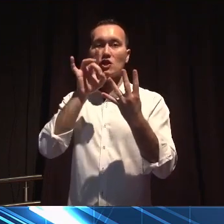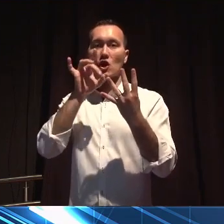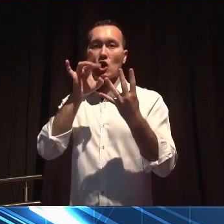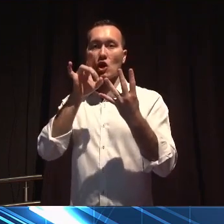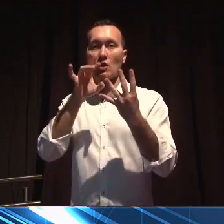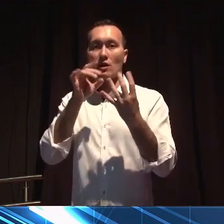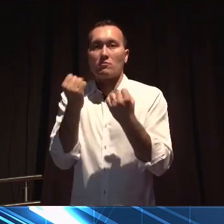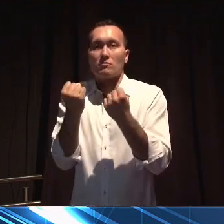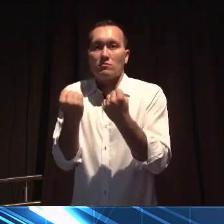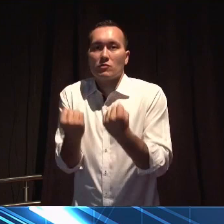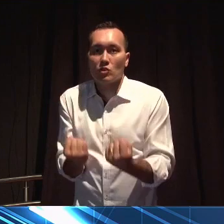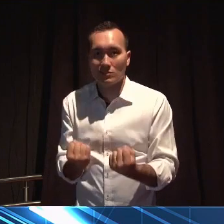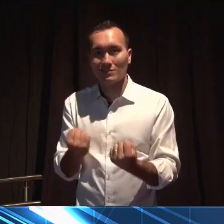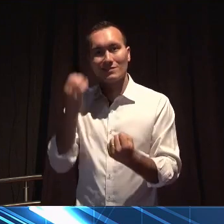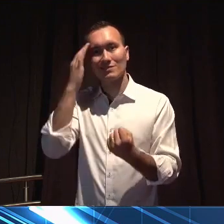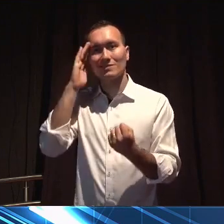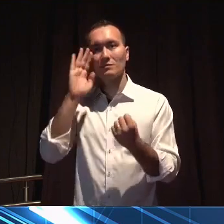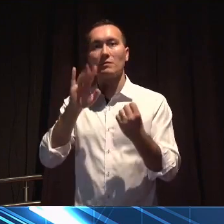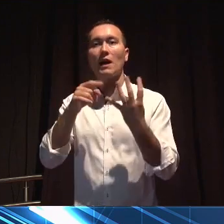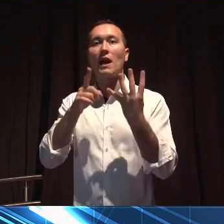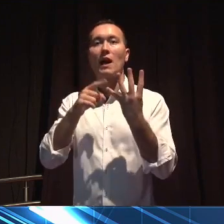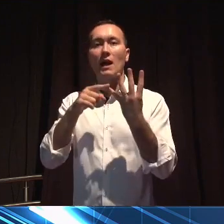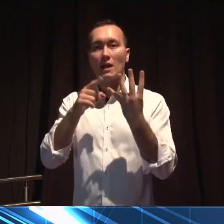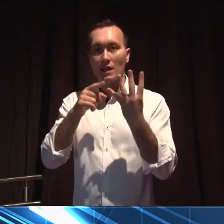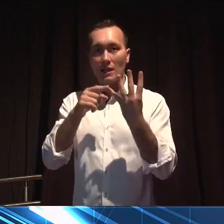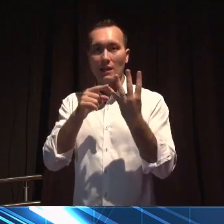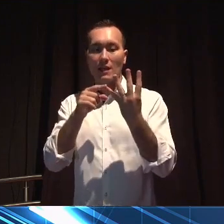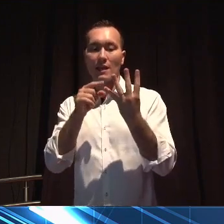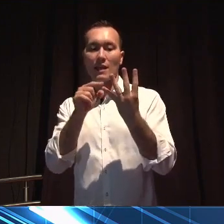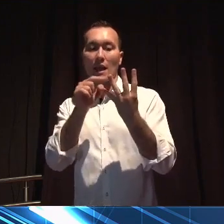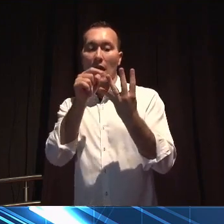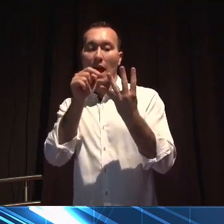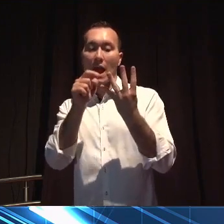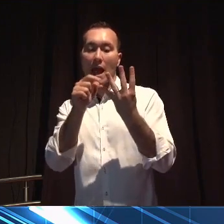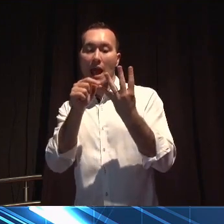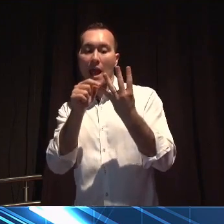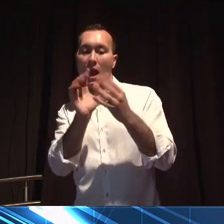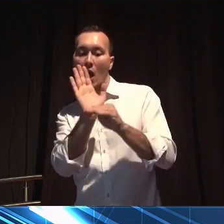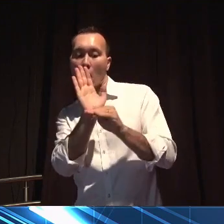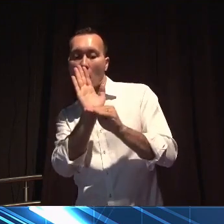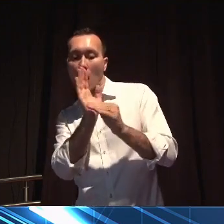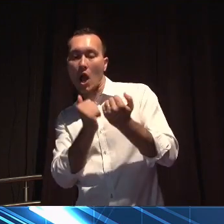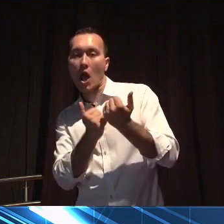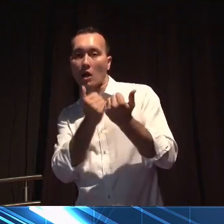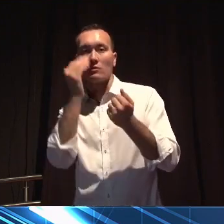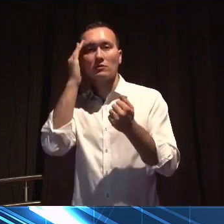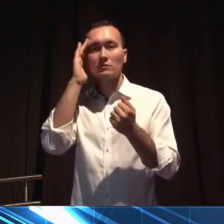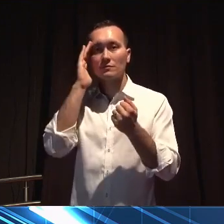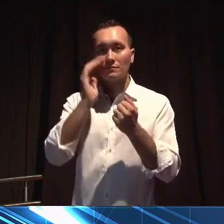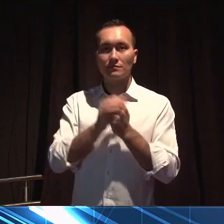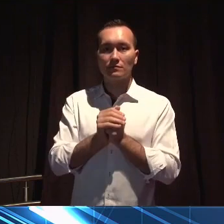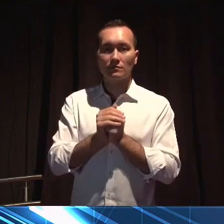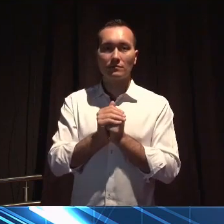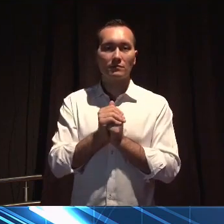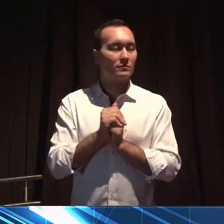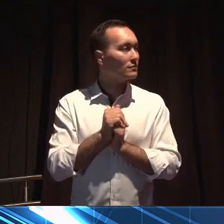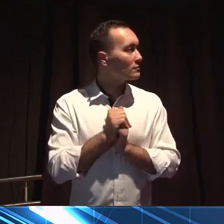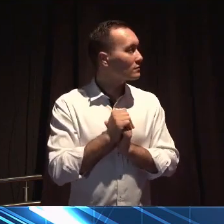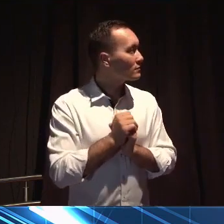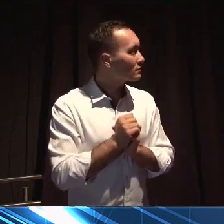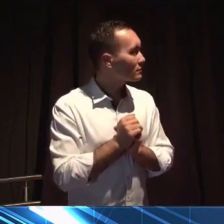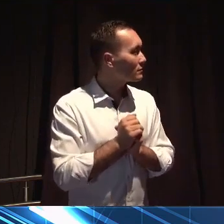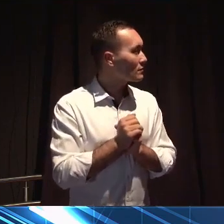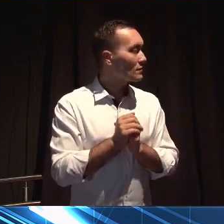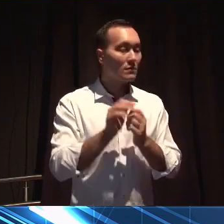o JavaScript um pouco no limite, que eu vou falar um pouco disso depois. Então aqui para dar um pouco de contexto, tem mais ainda 2 serviços interessantes, que a